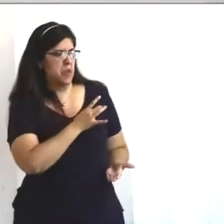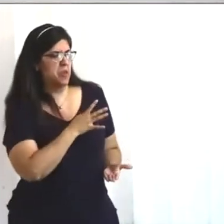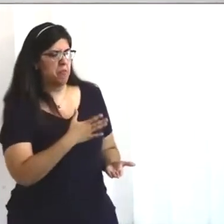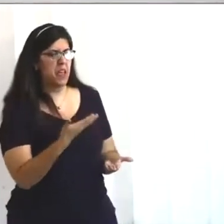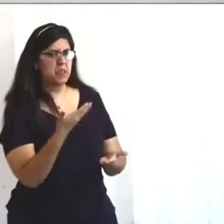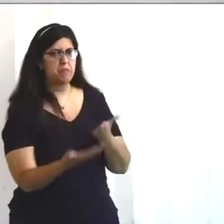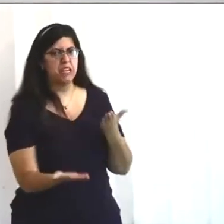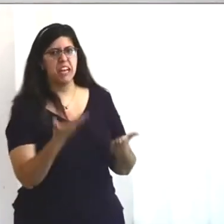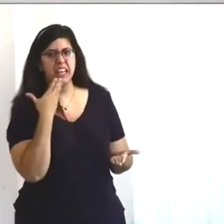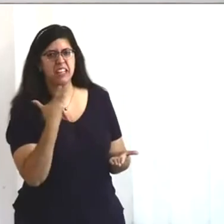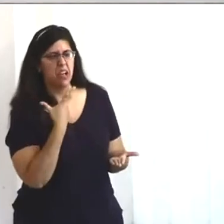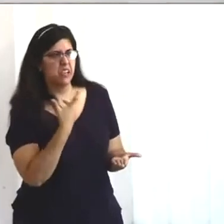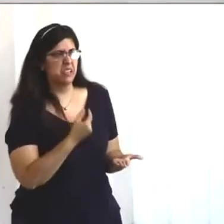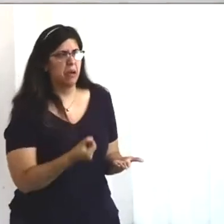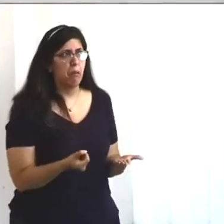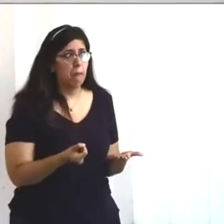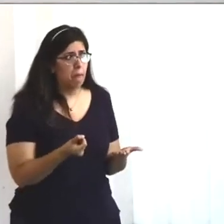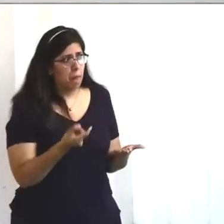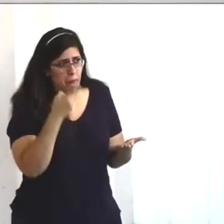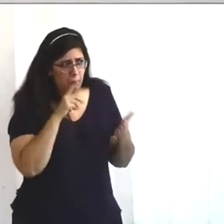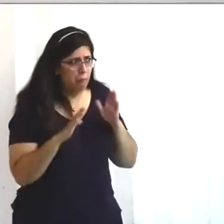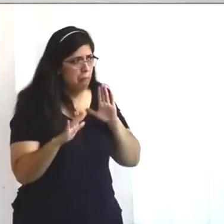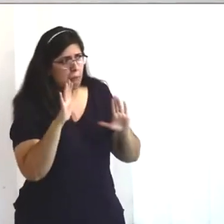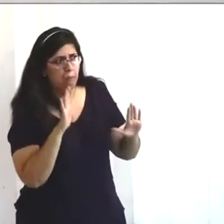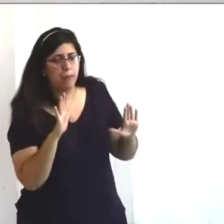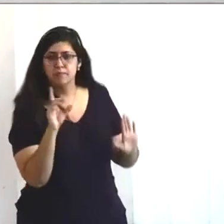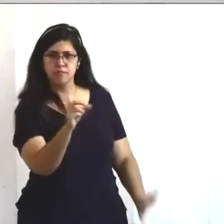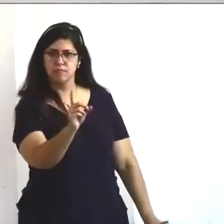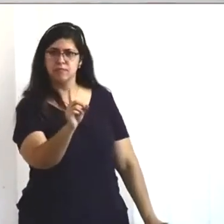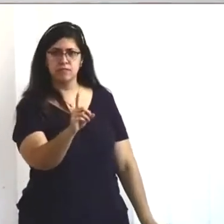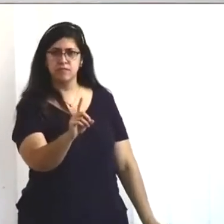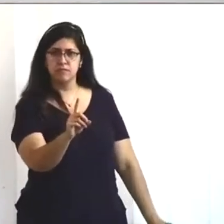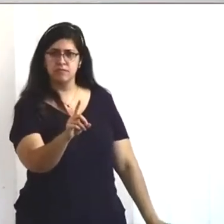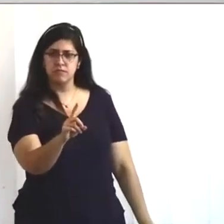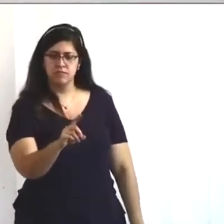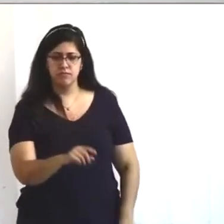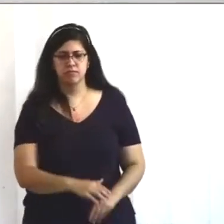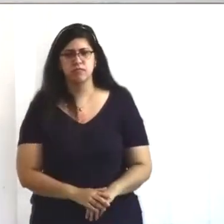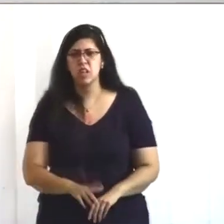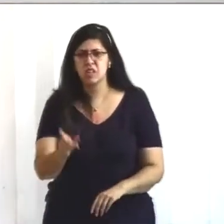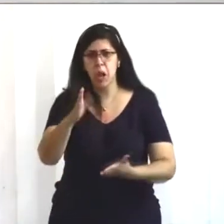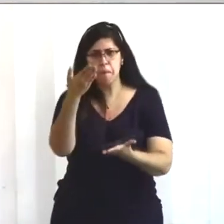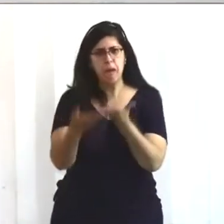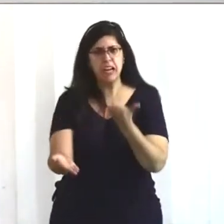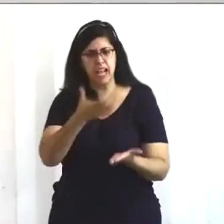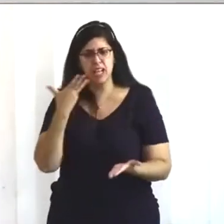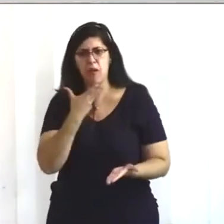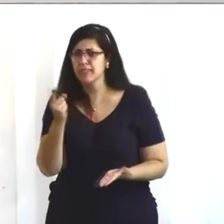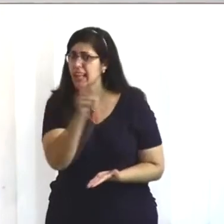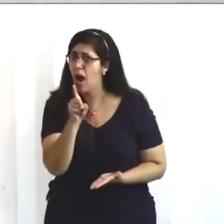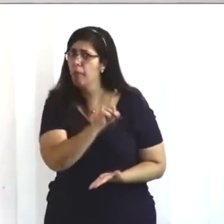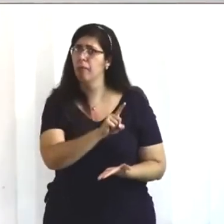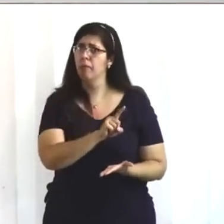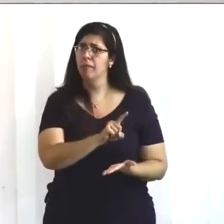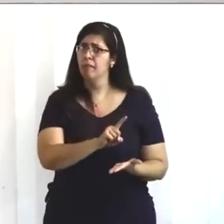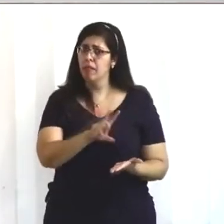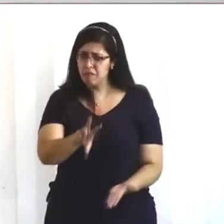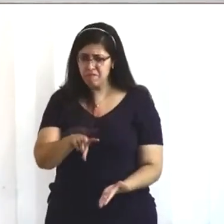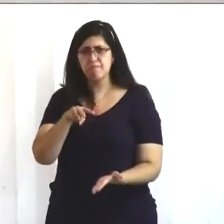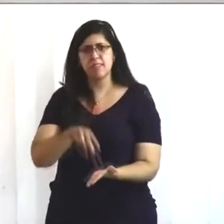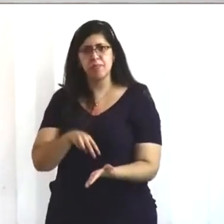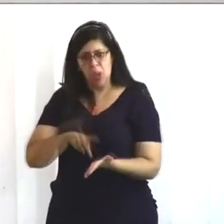no deserto, quando o Espírito o conduz ao deserto. o sustenta e guia no deserto,